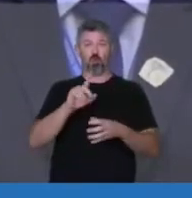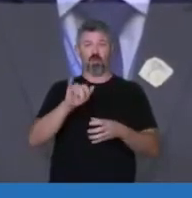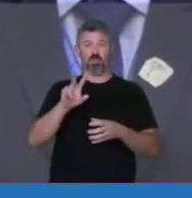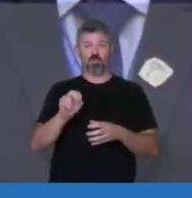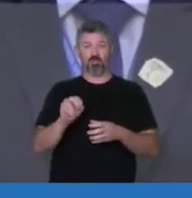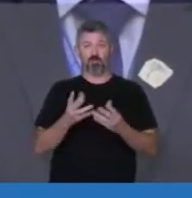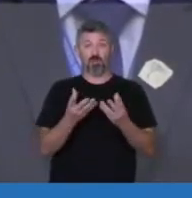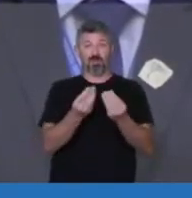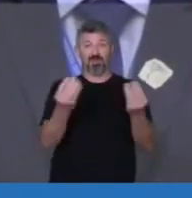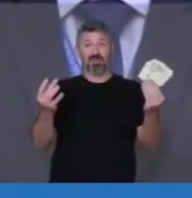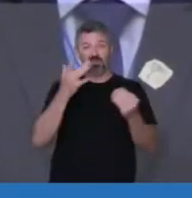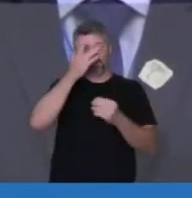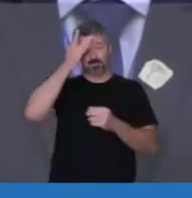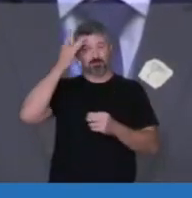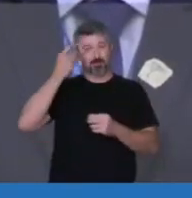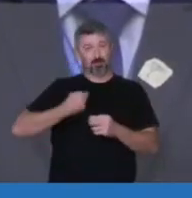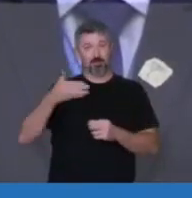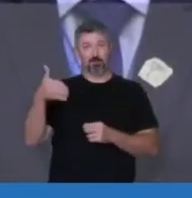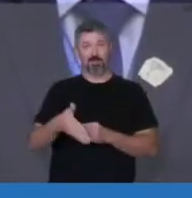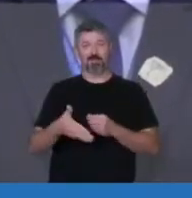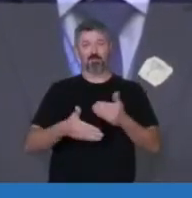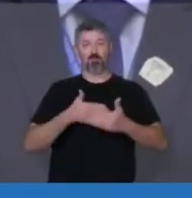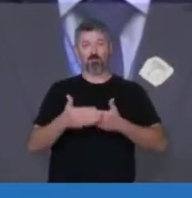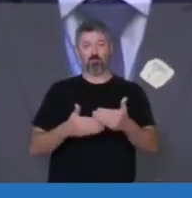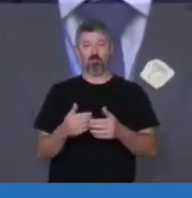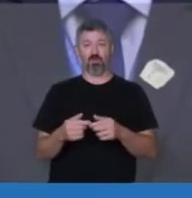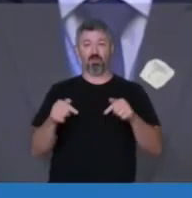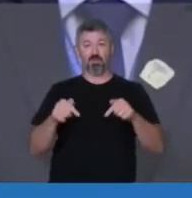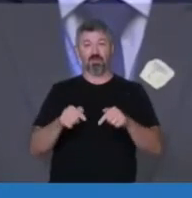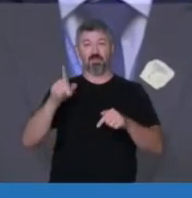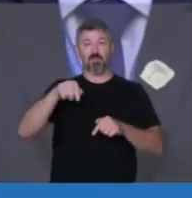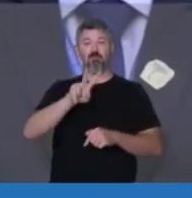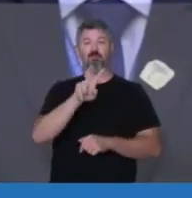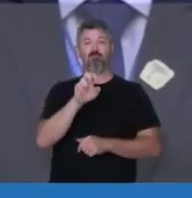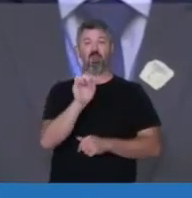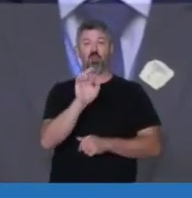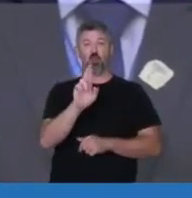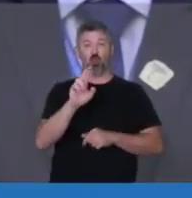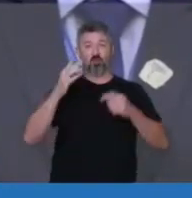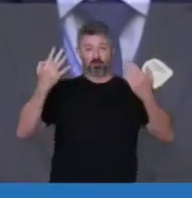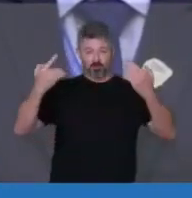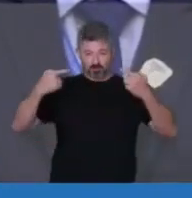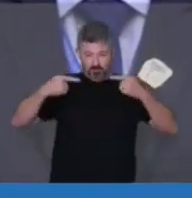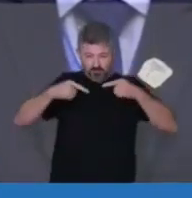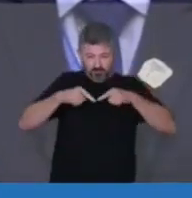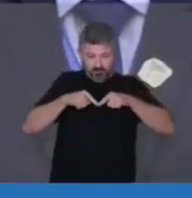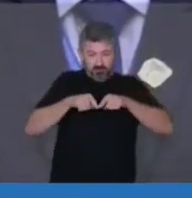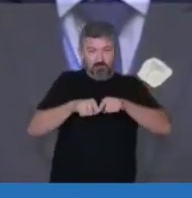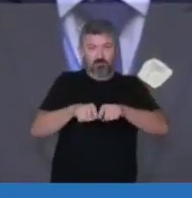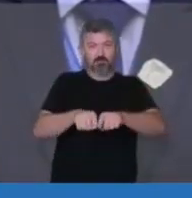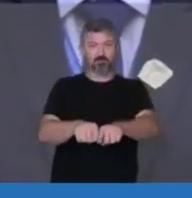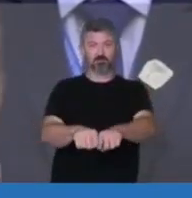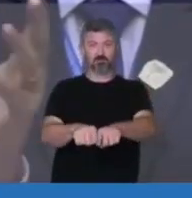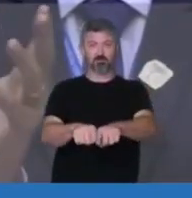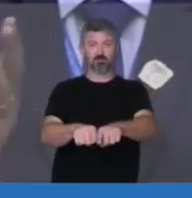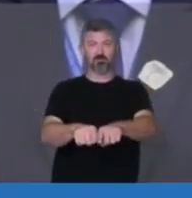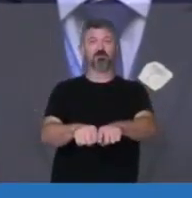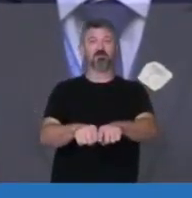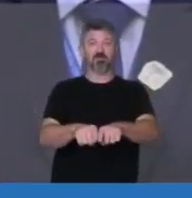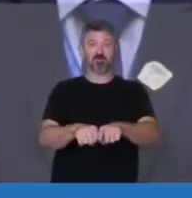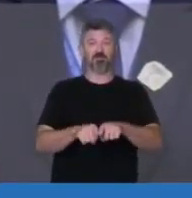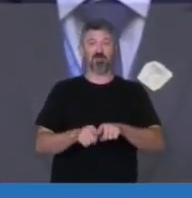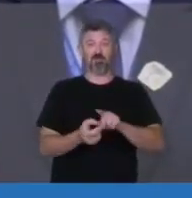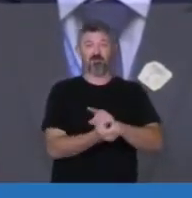Curitiba tem a chamada Muralha digital Então vai ter ali né uma alíquota que vai poder ajudar a contribuir